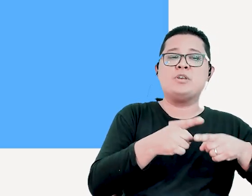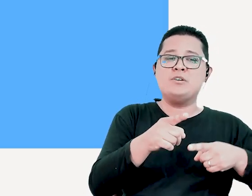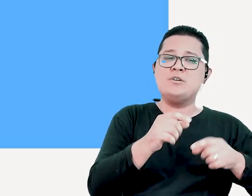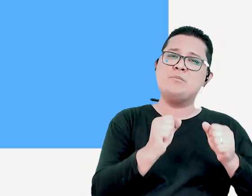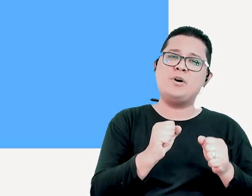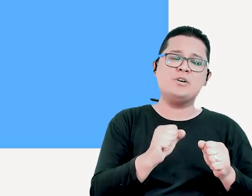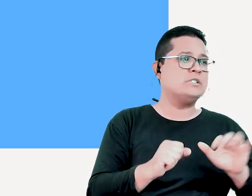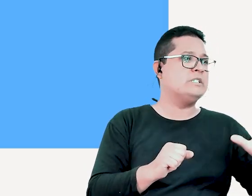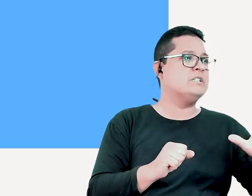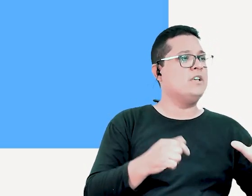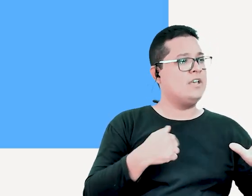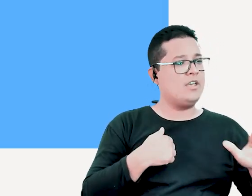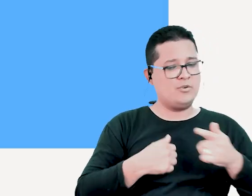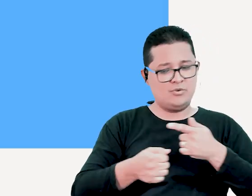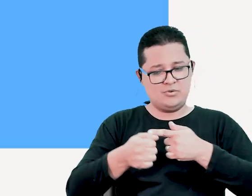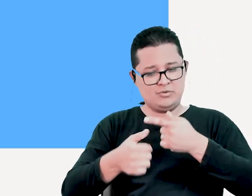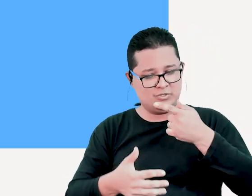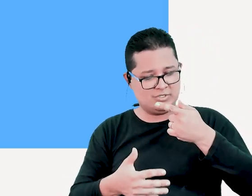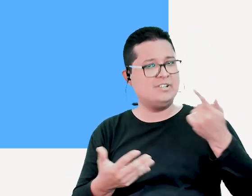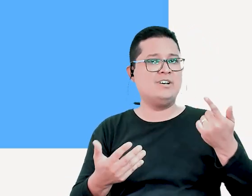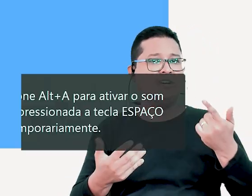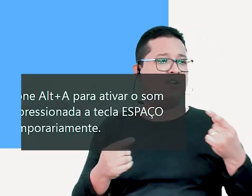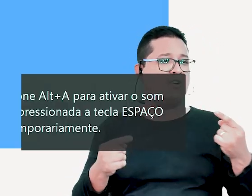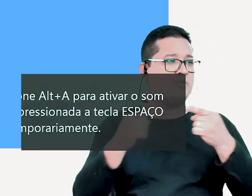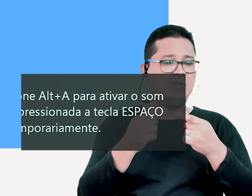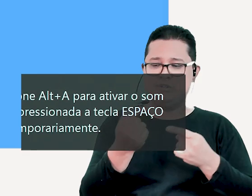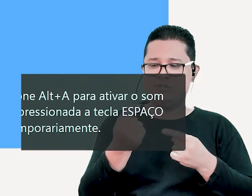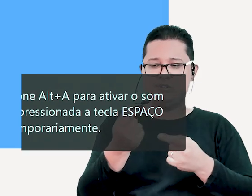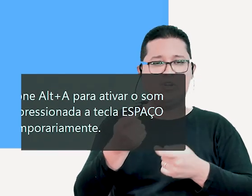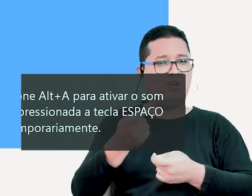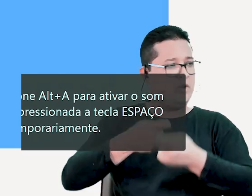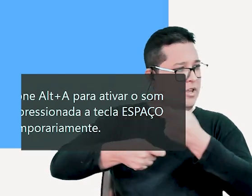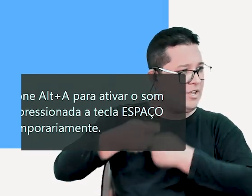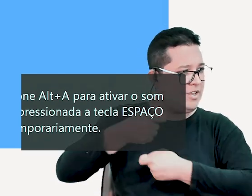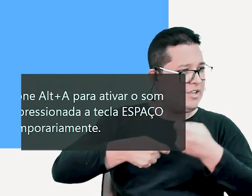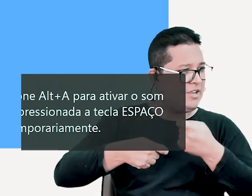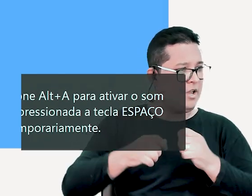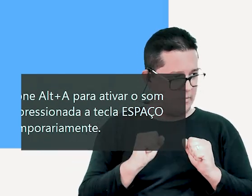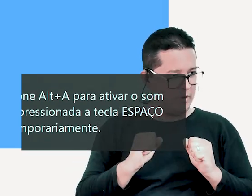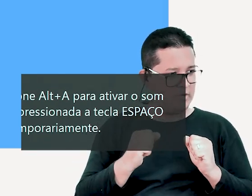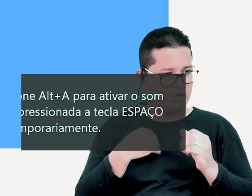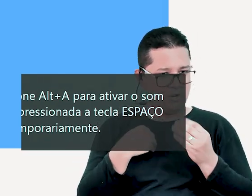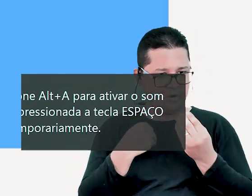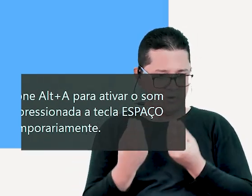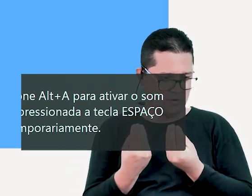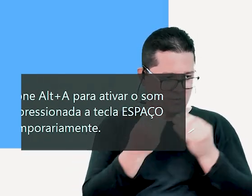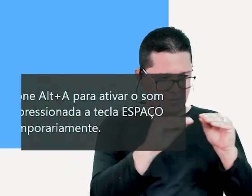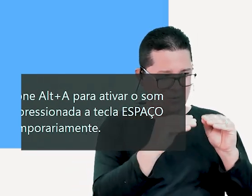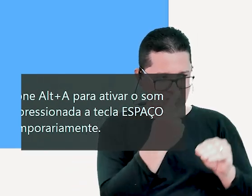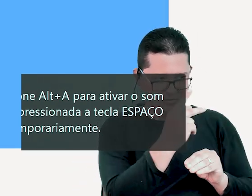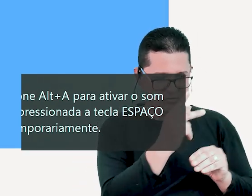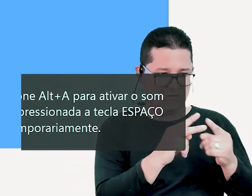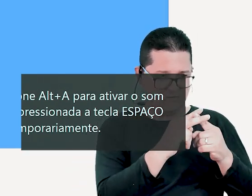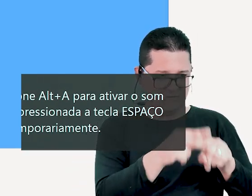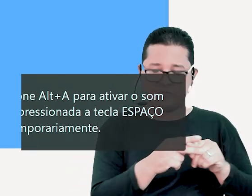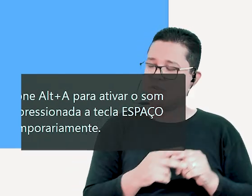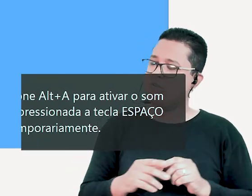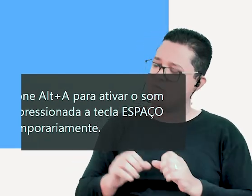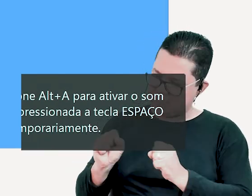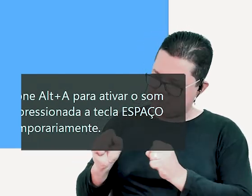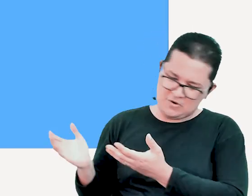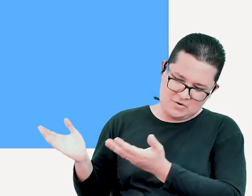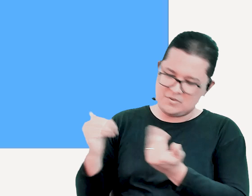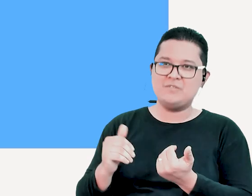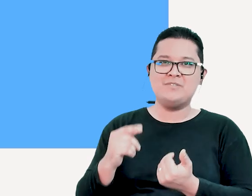fazendo um glossário aqui sobre financeiro, então posso colocar na nossa ferramenta? Pode. Então a gente